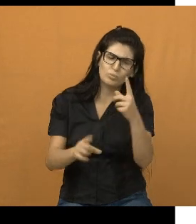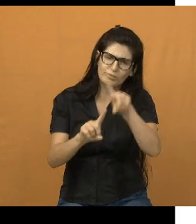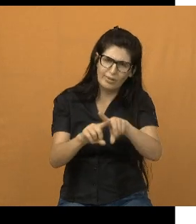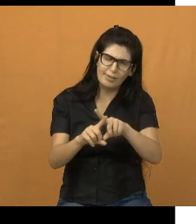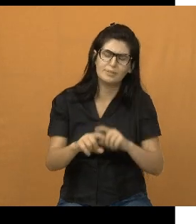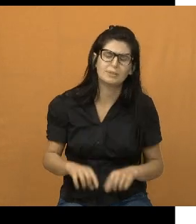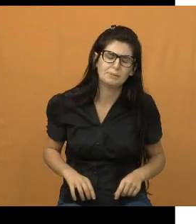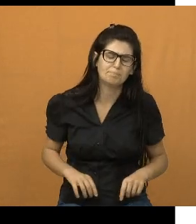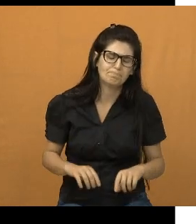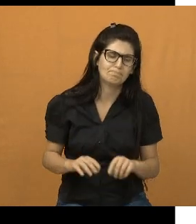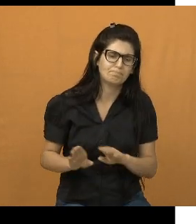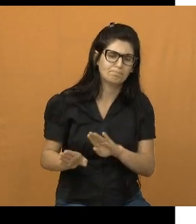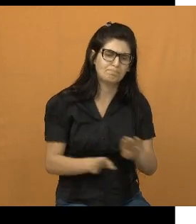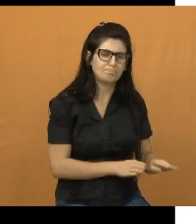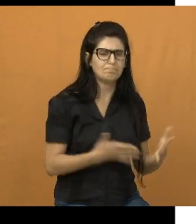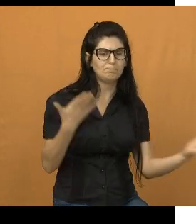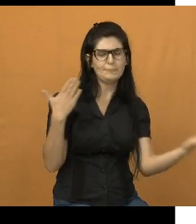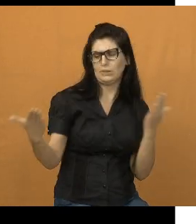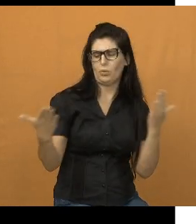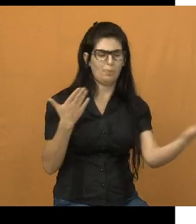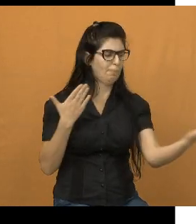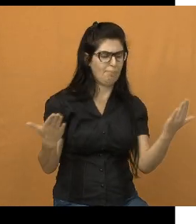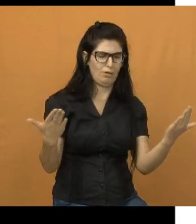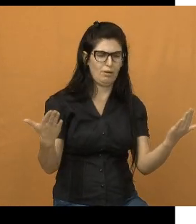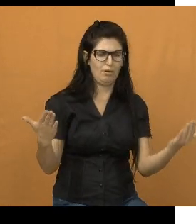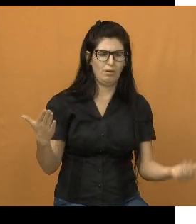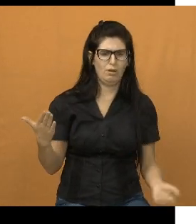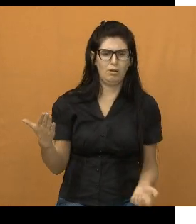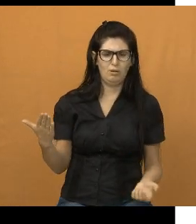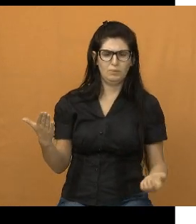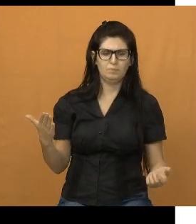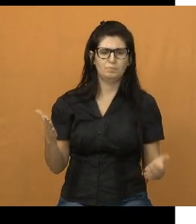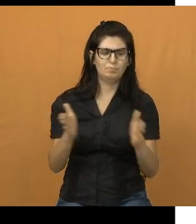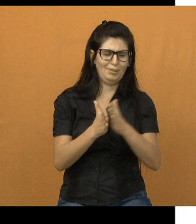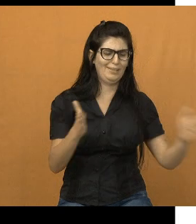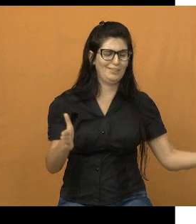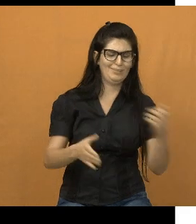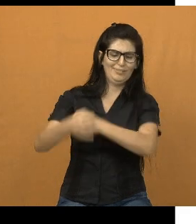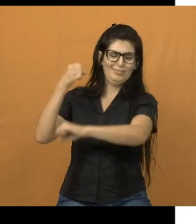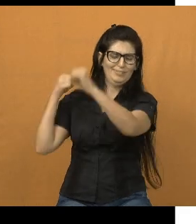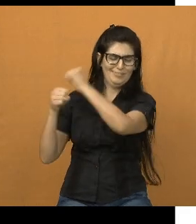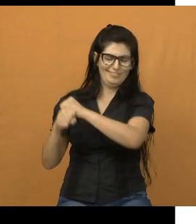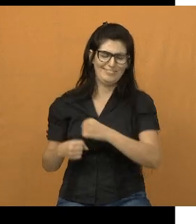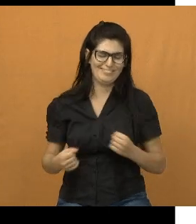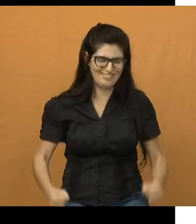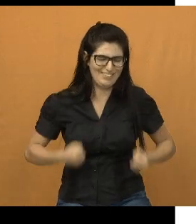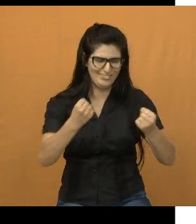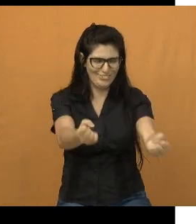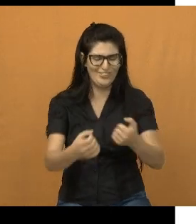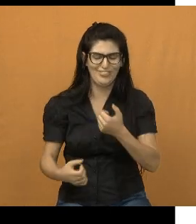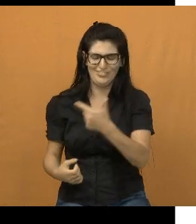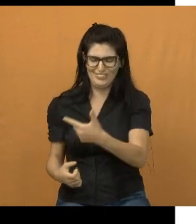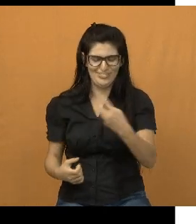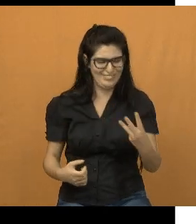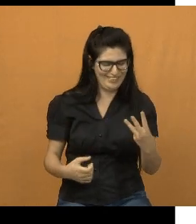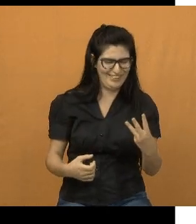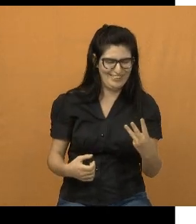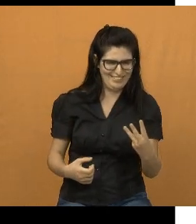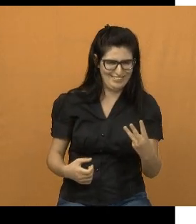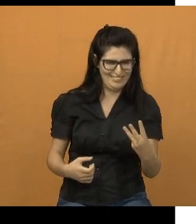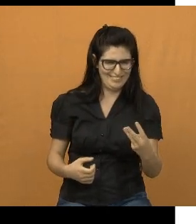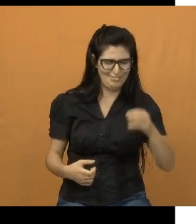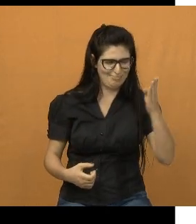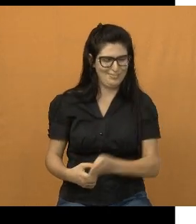Aqui eu fiz uma comparação da aplicação por quadrimestre. Gastamos 23% do